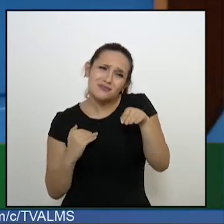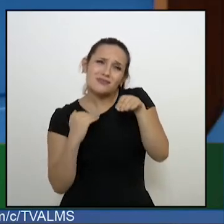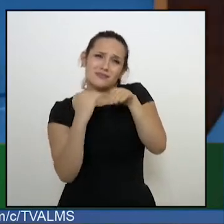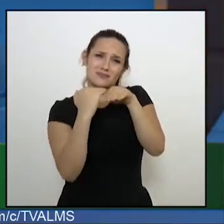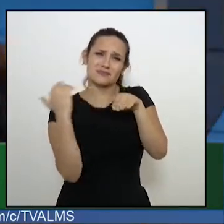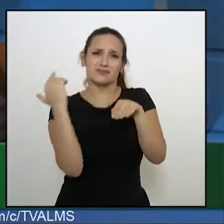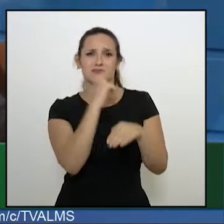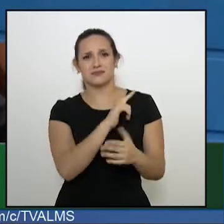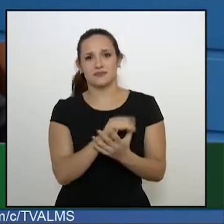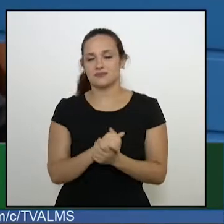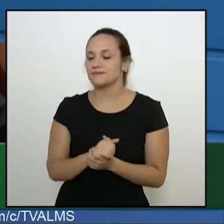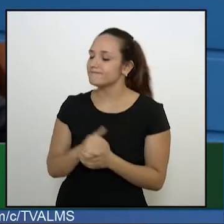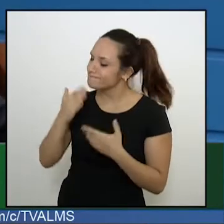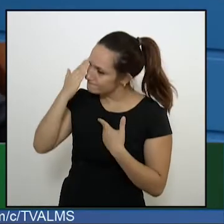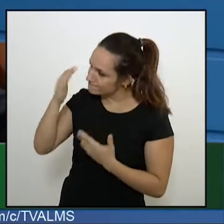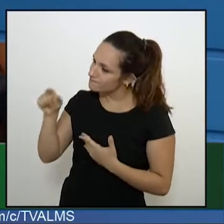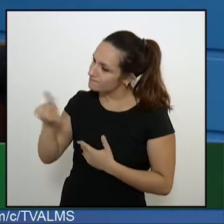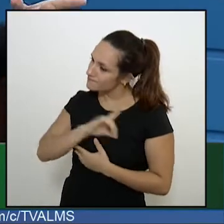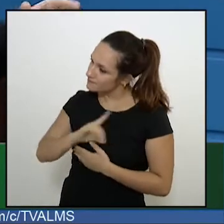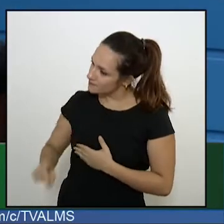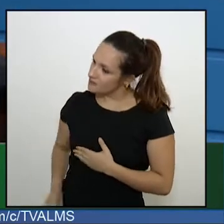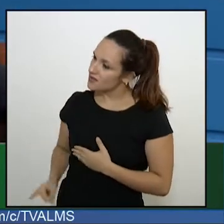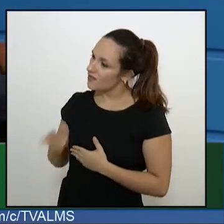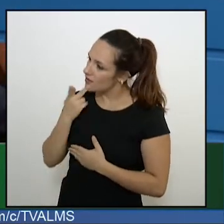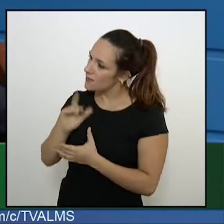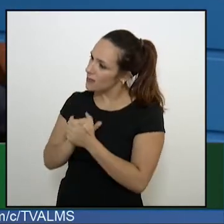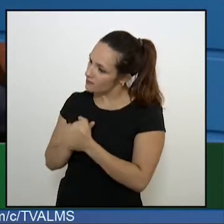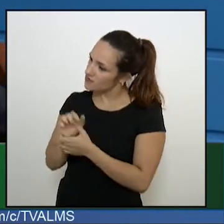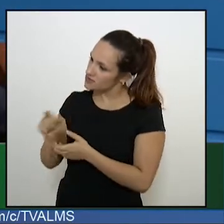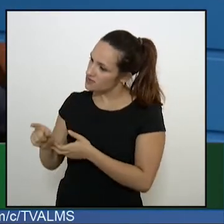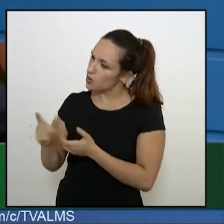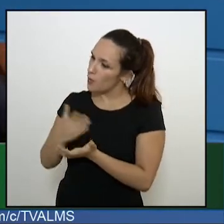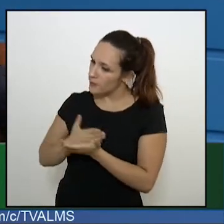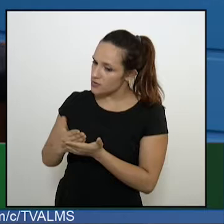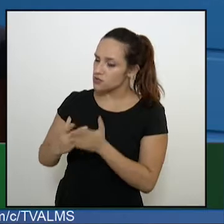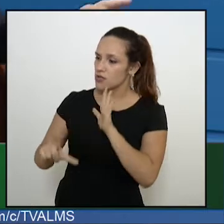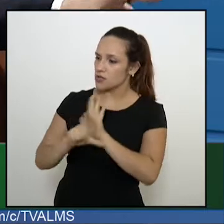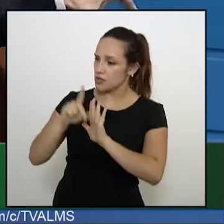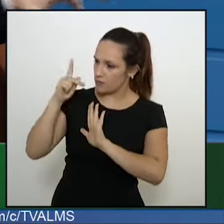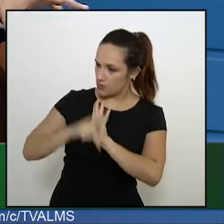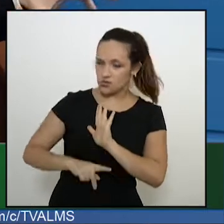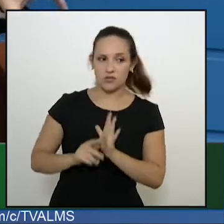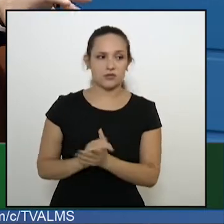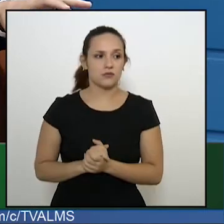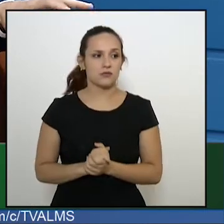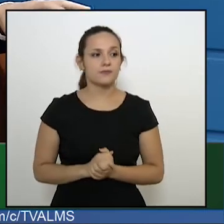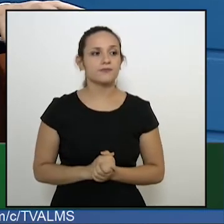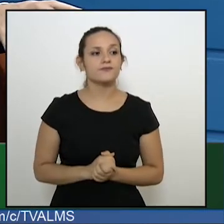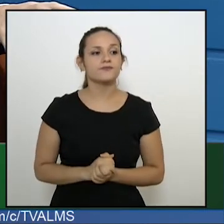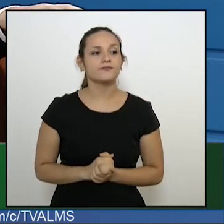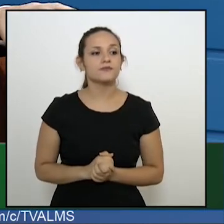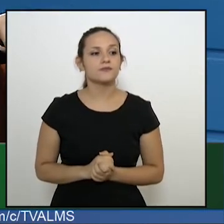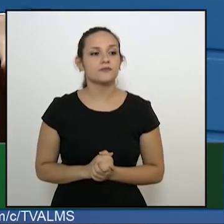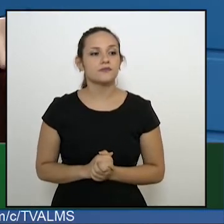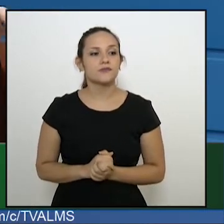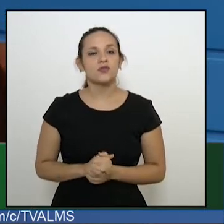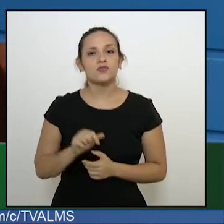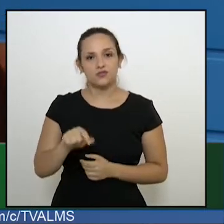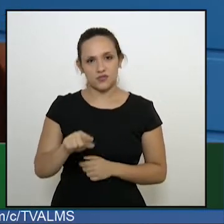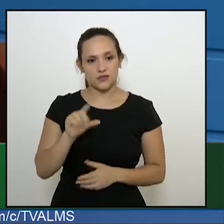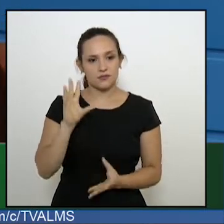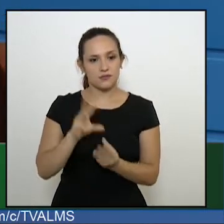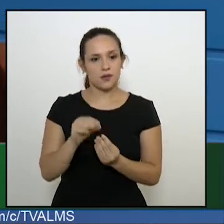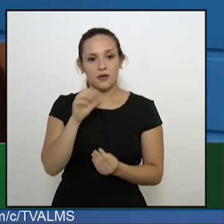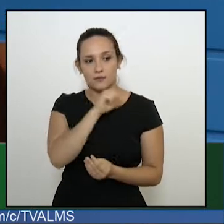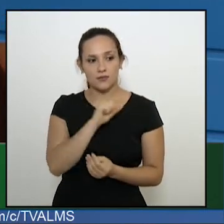Muito obrigada. Muito obrigado, deputada. Parabéns pela iniciativa do projeto. E Vossa Excelência aqui, em poucos